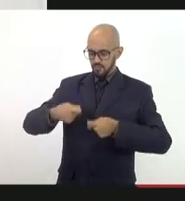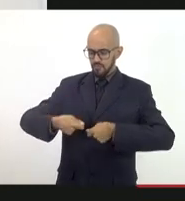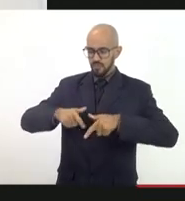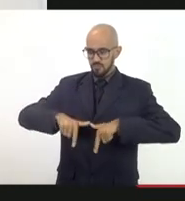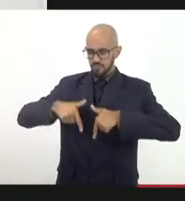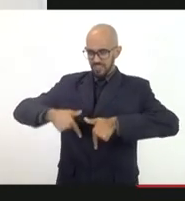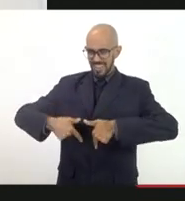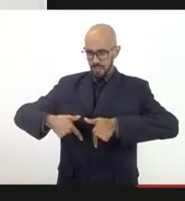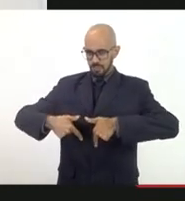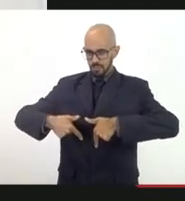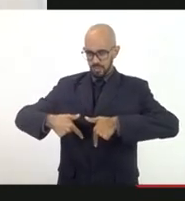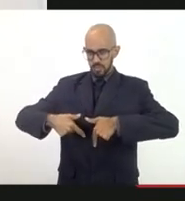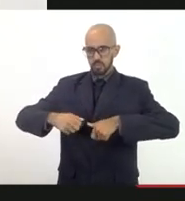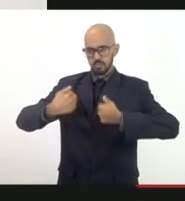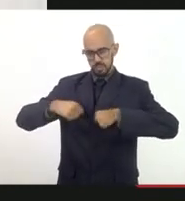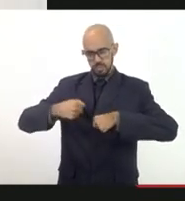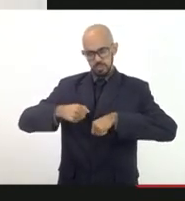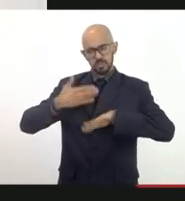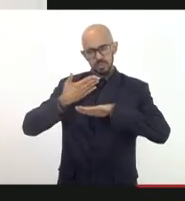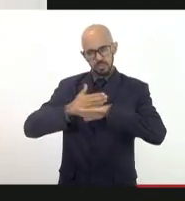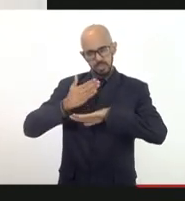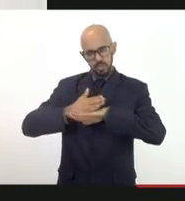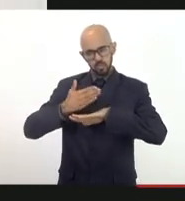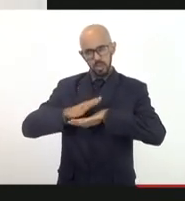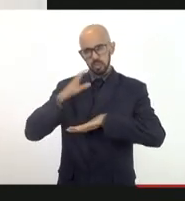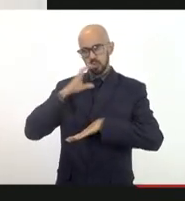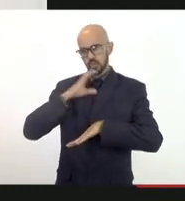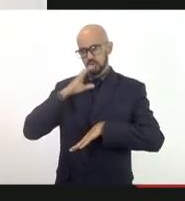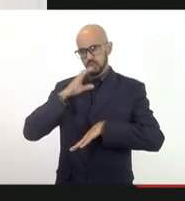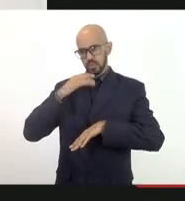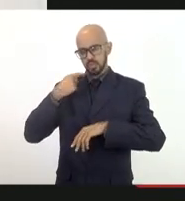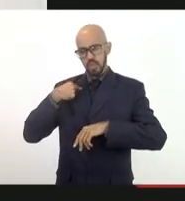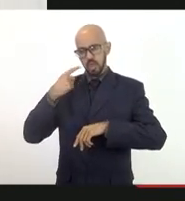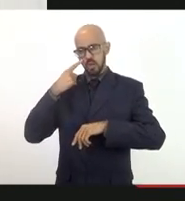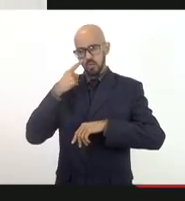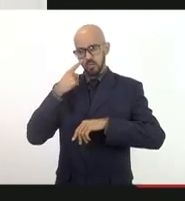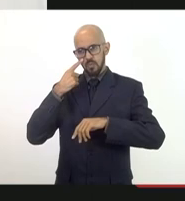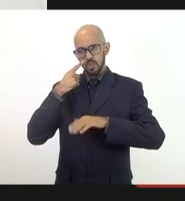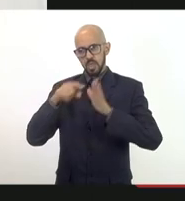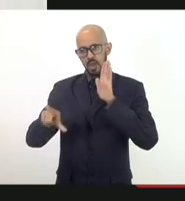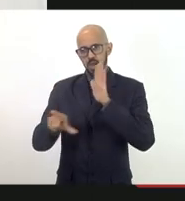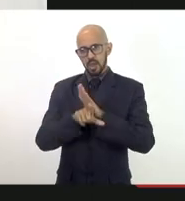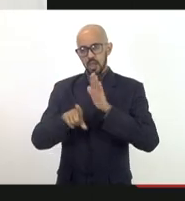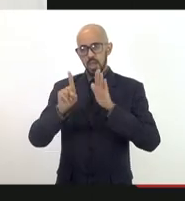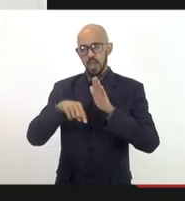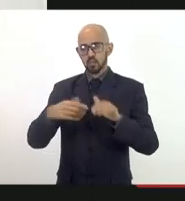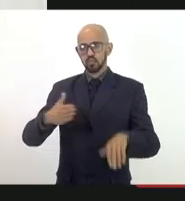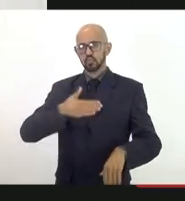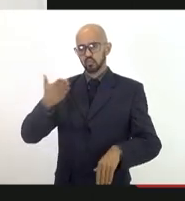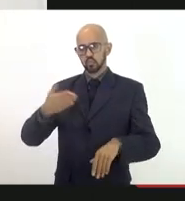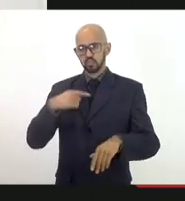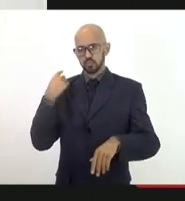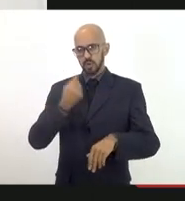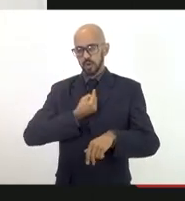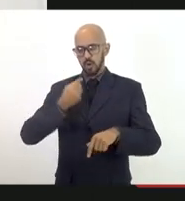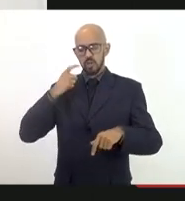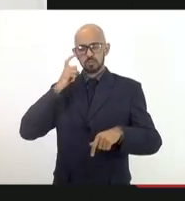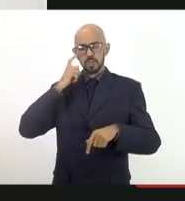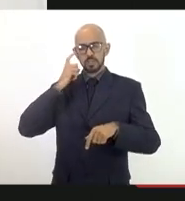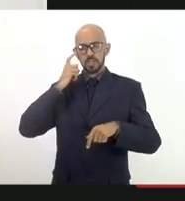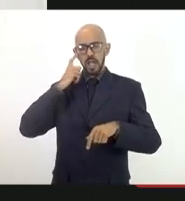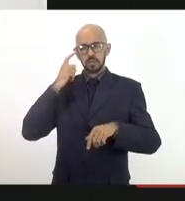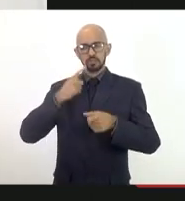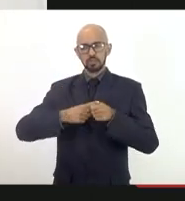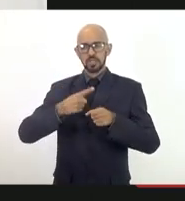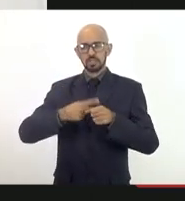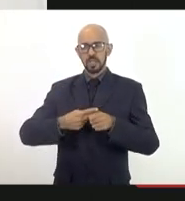ser implementado urgentemente. Eu dei uma olhada aqui na legislação, é assustador para nós pensarmos que a cidade do Rio